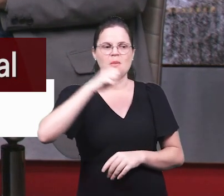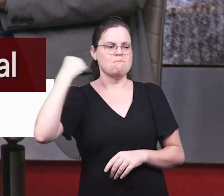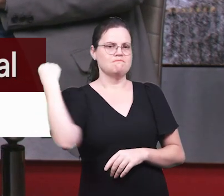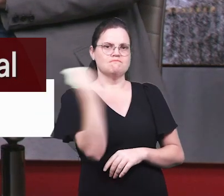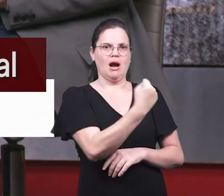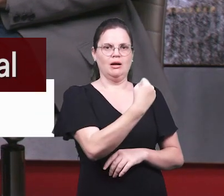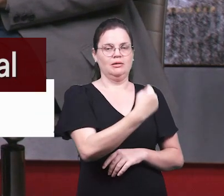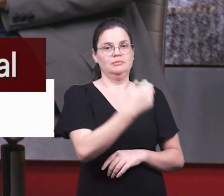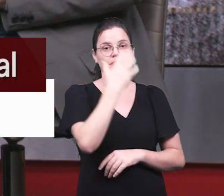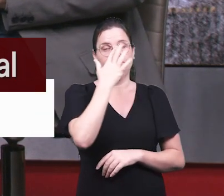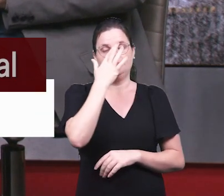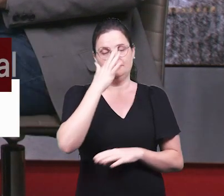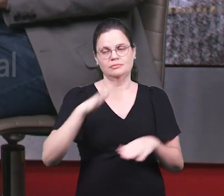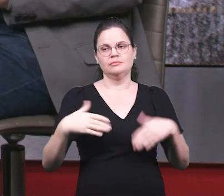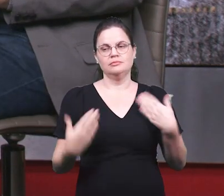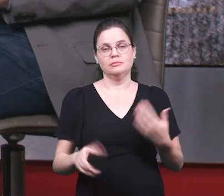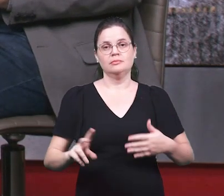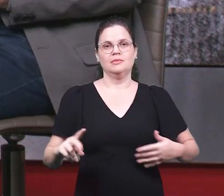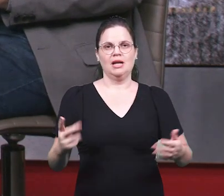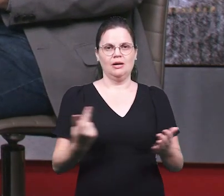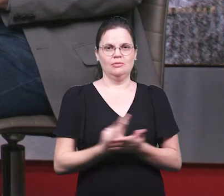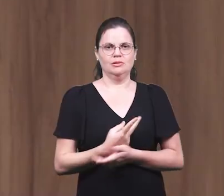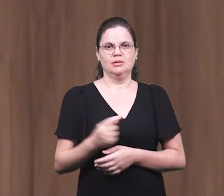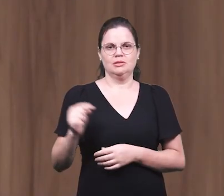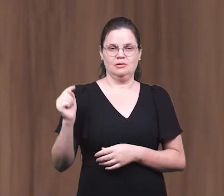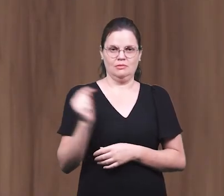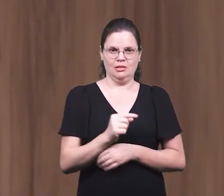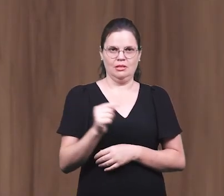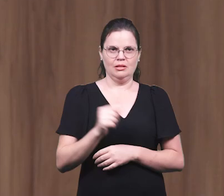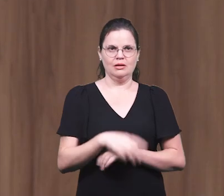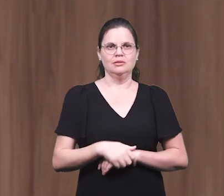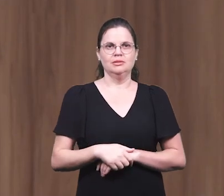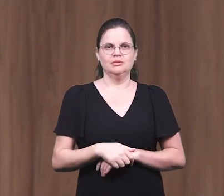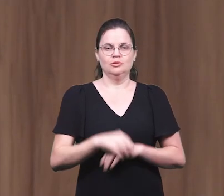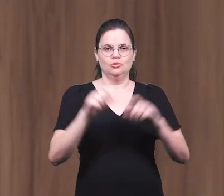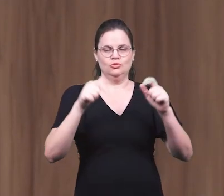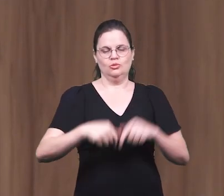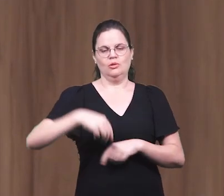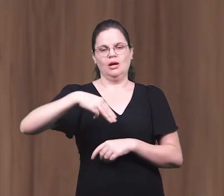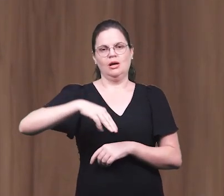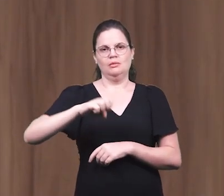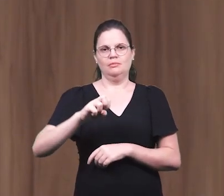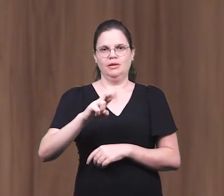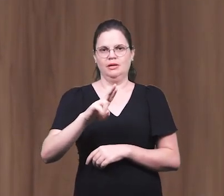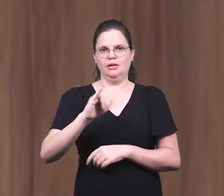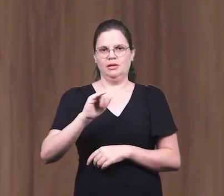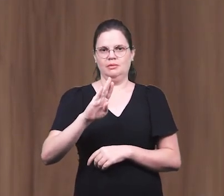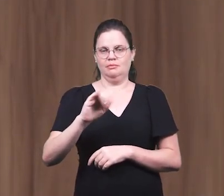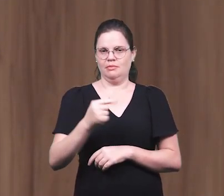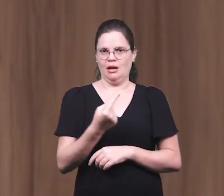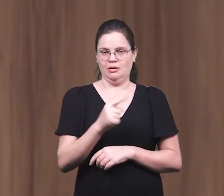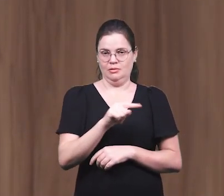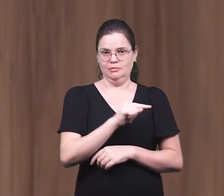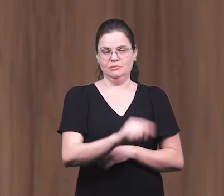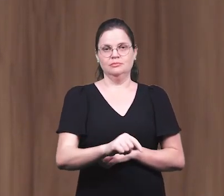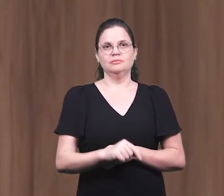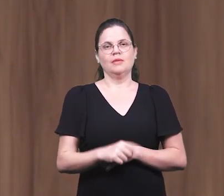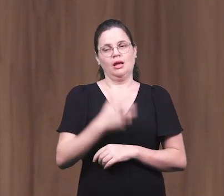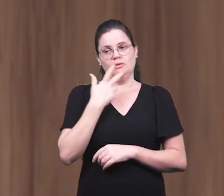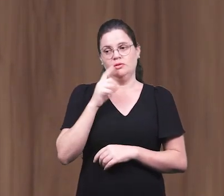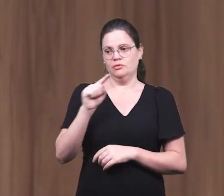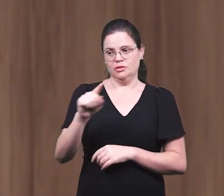daquela contenda que existiu ali em Meribá, o Senhor disse que Arão